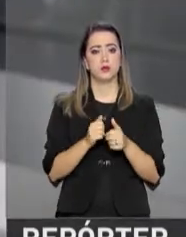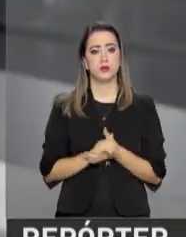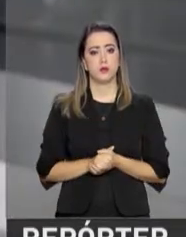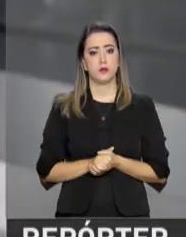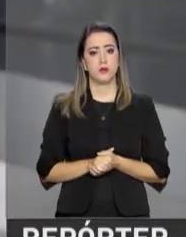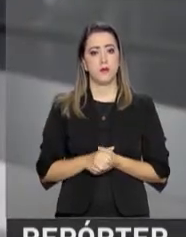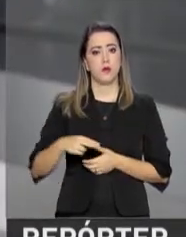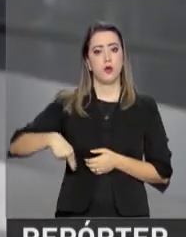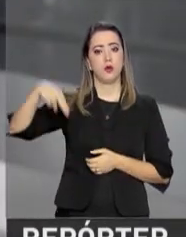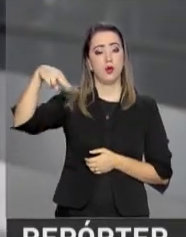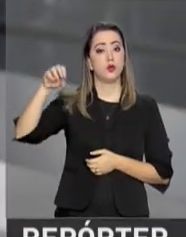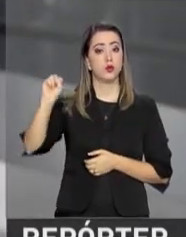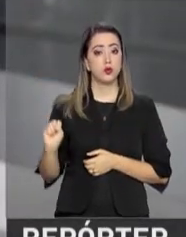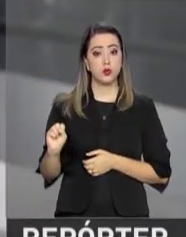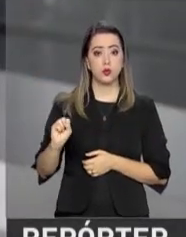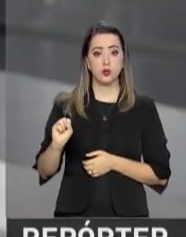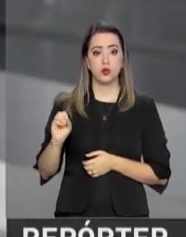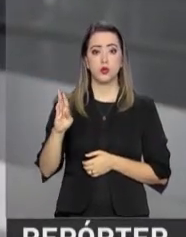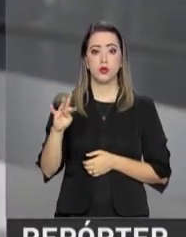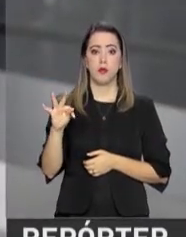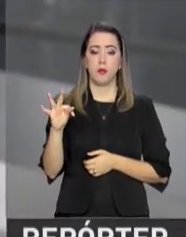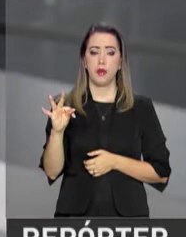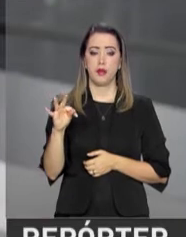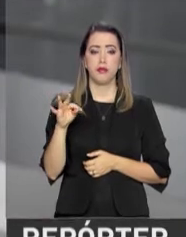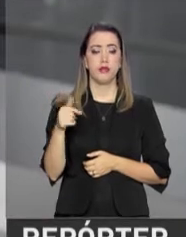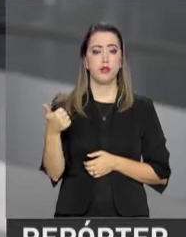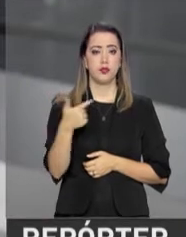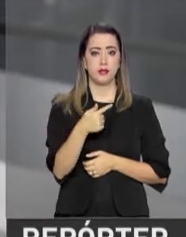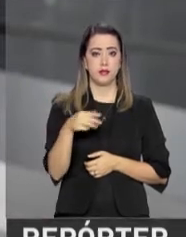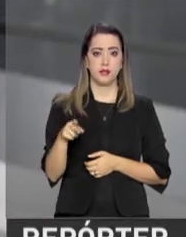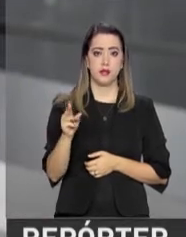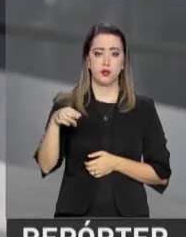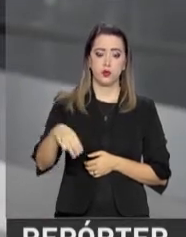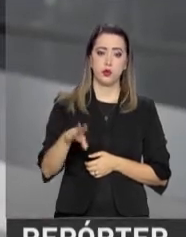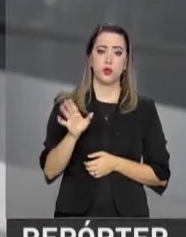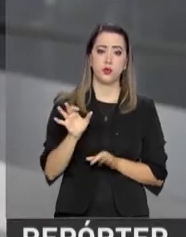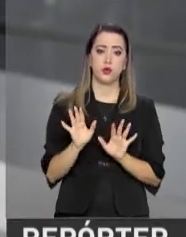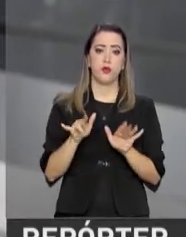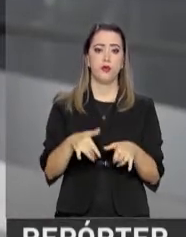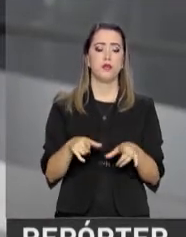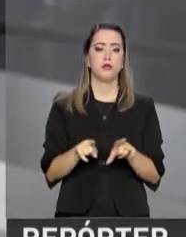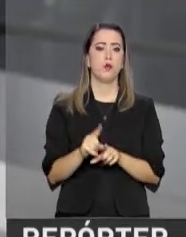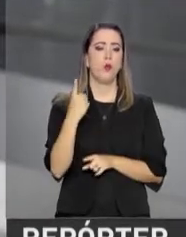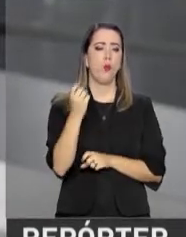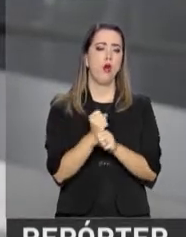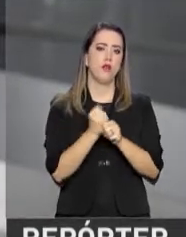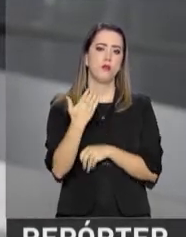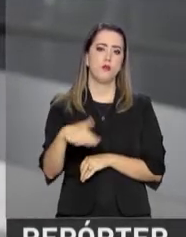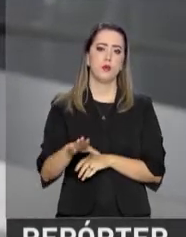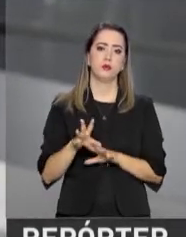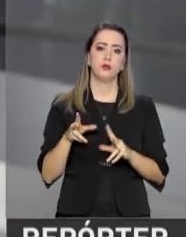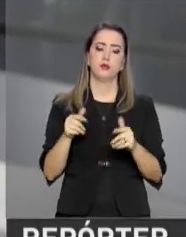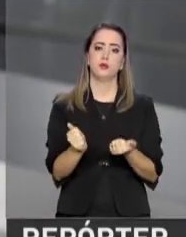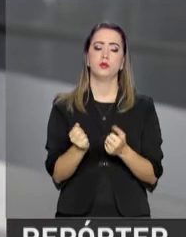o trecho norte sul do brt de aproximadamente 17 quilômetros deve ser concluído em um prazo de um ano e meio quando